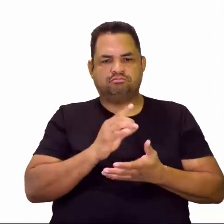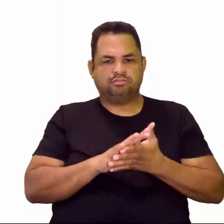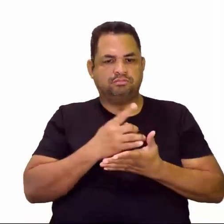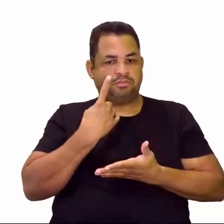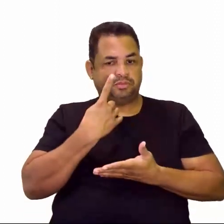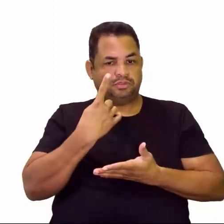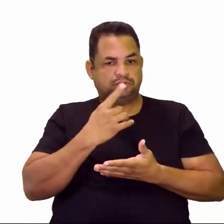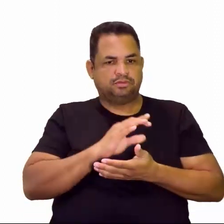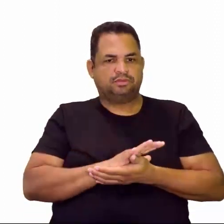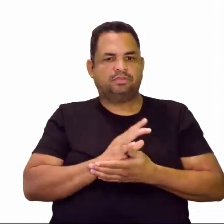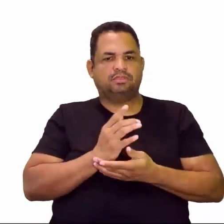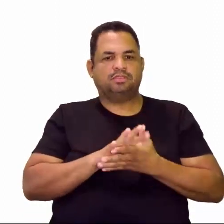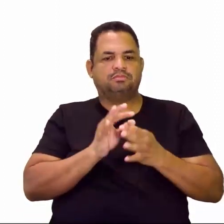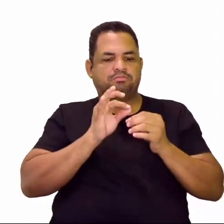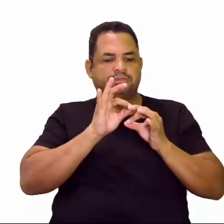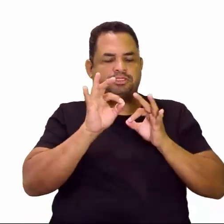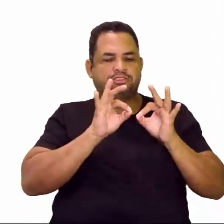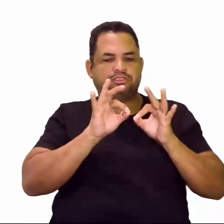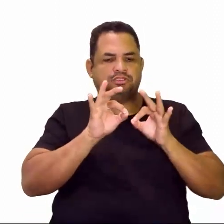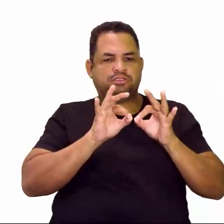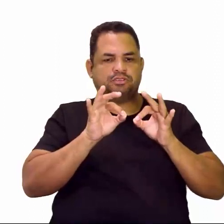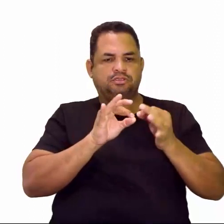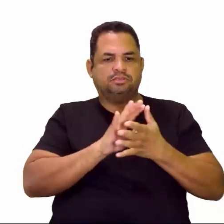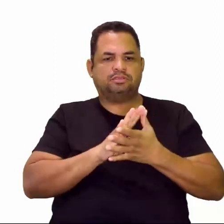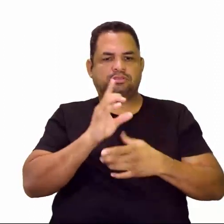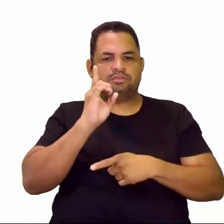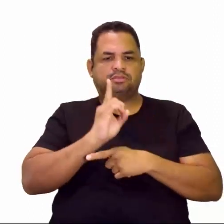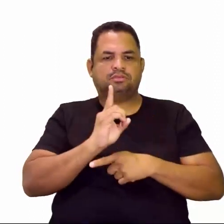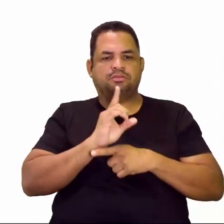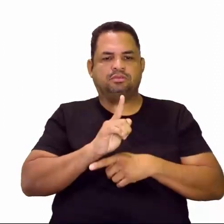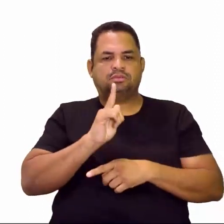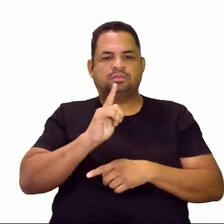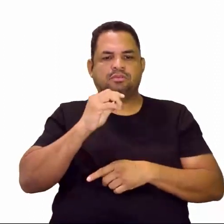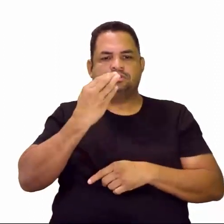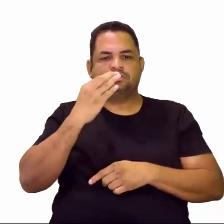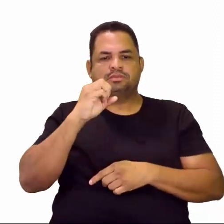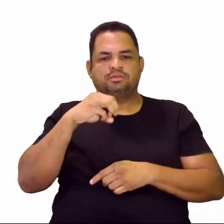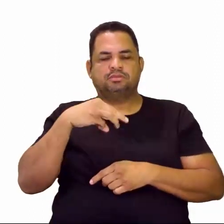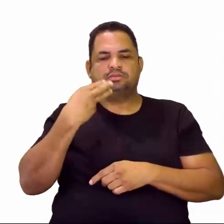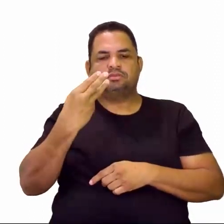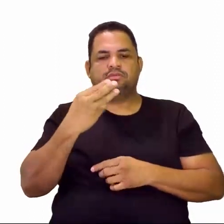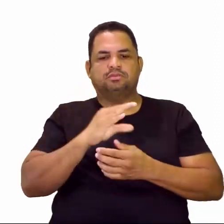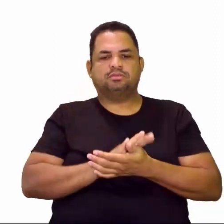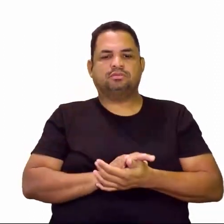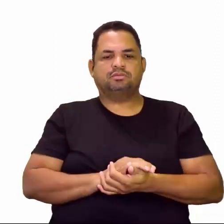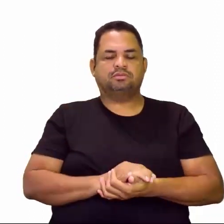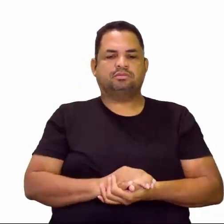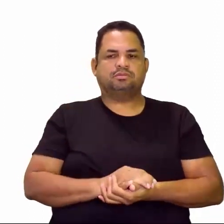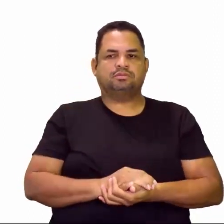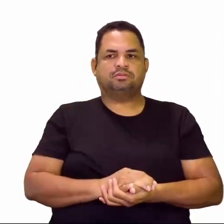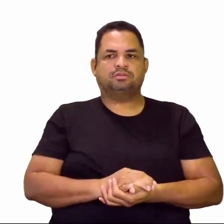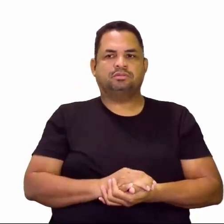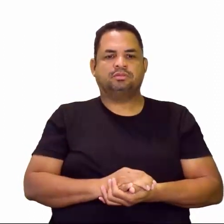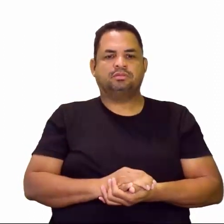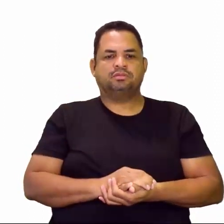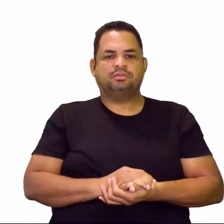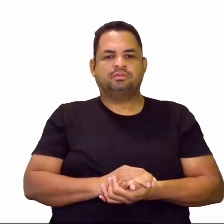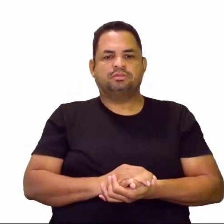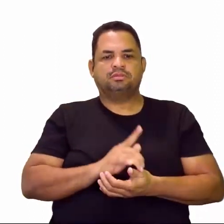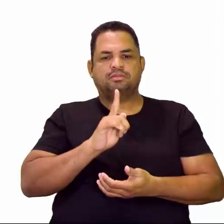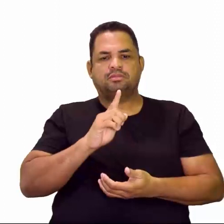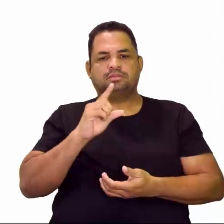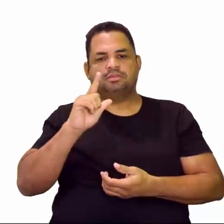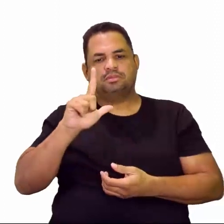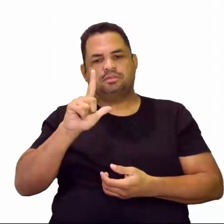pode expressar densidade são grama por centímetro cúbico, né? Grama é massa, centímetro cúbico é volume. Ou